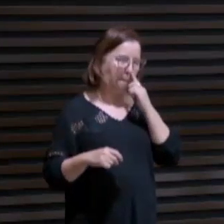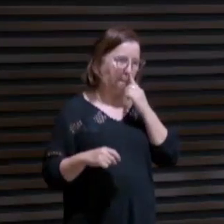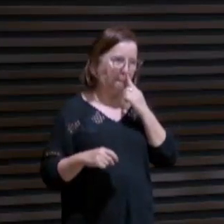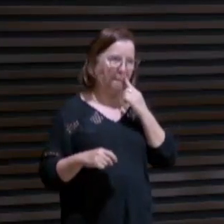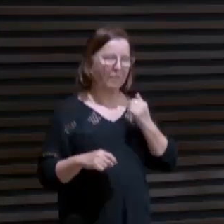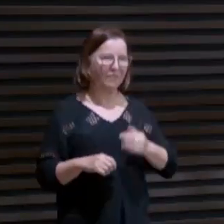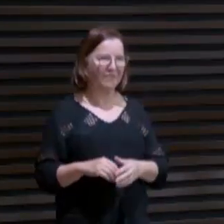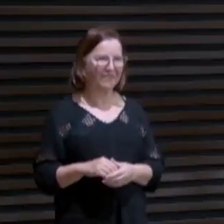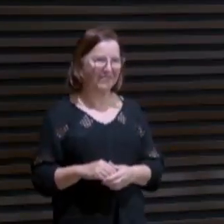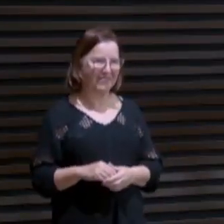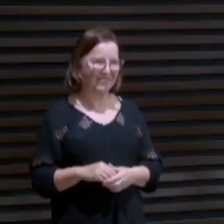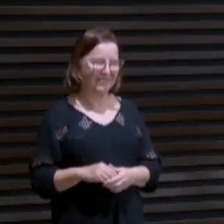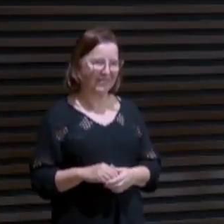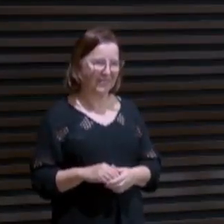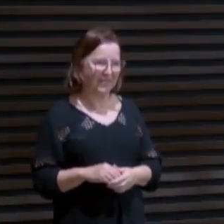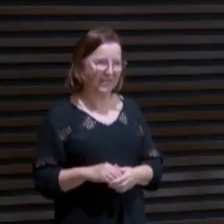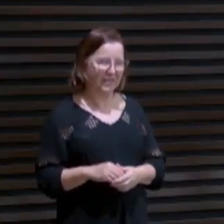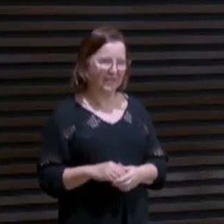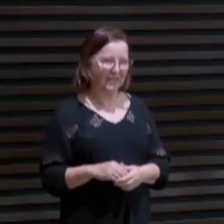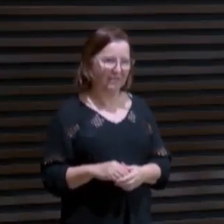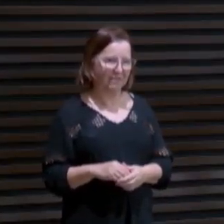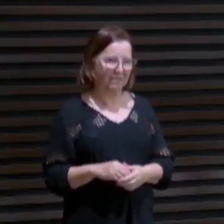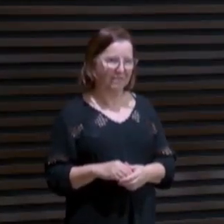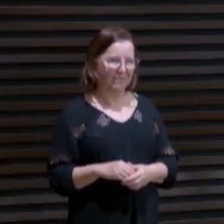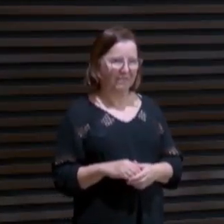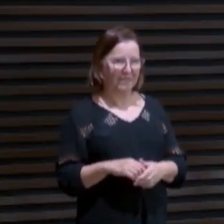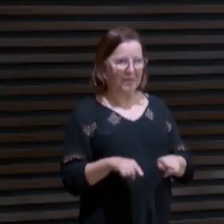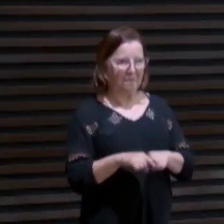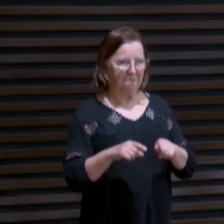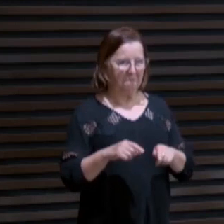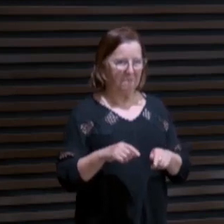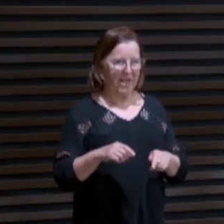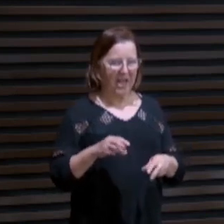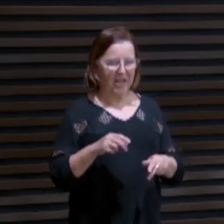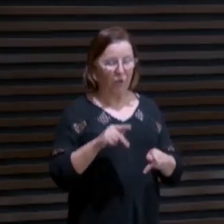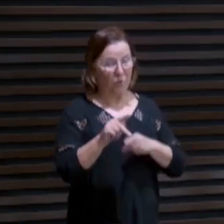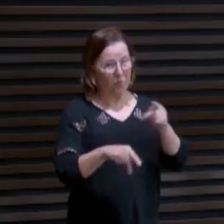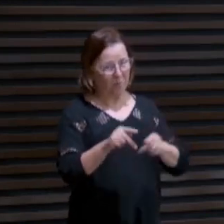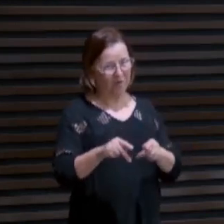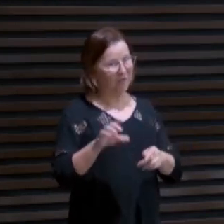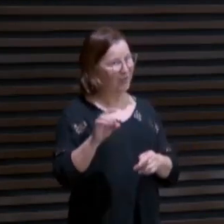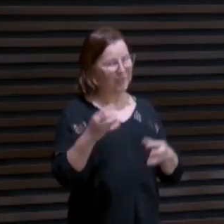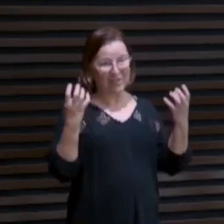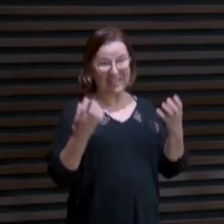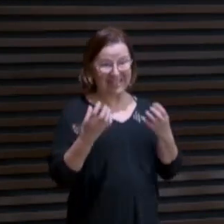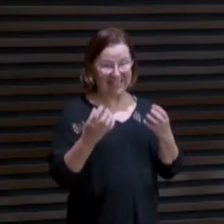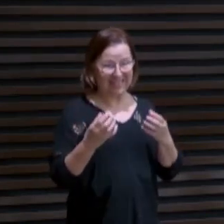Como se eles se importassem com César. O que eles queriam mesmo é que